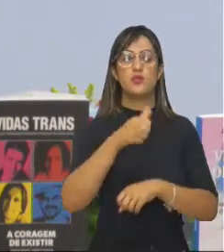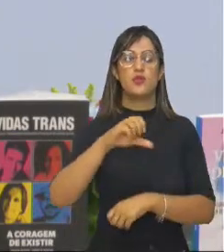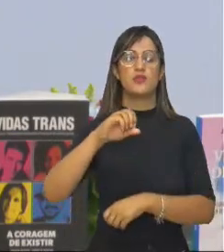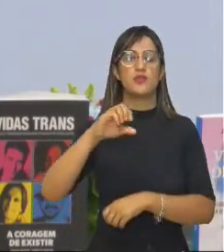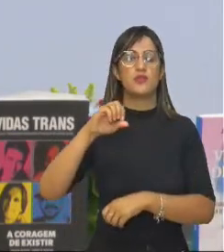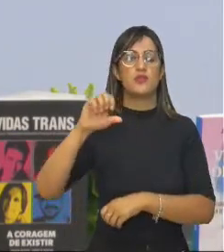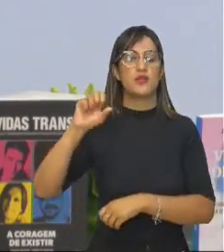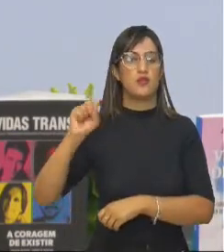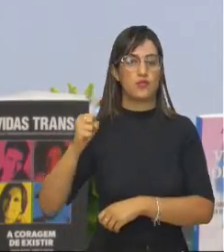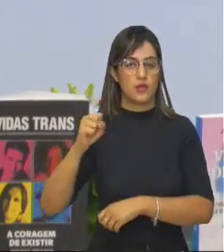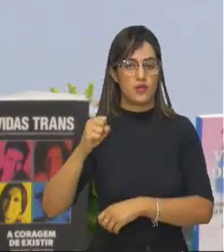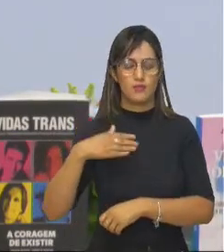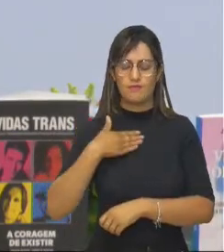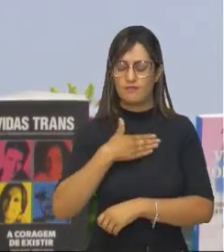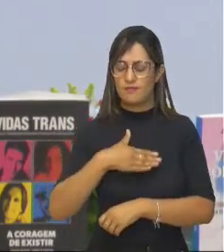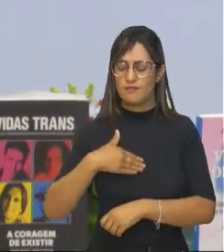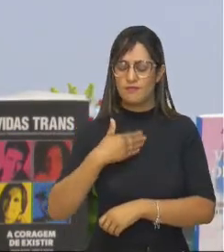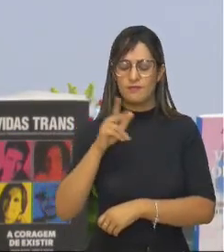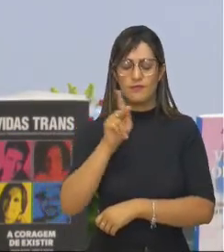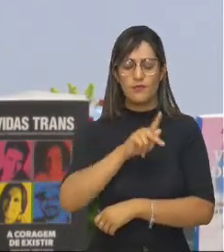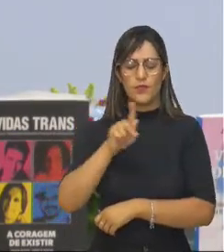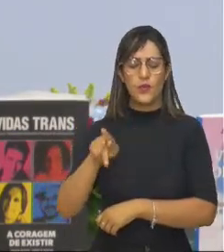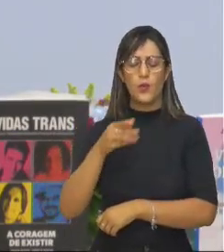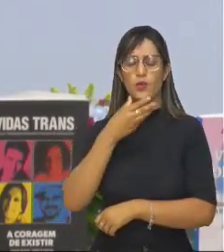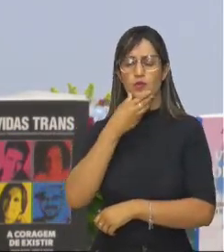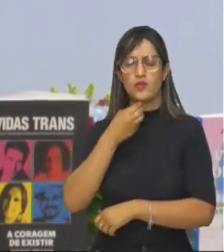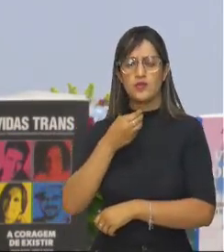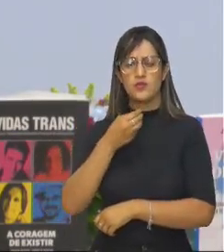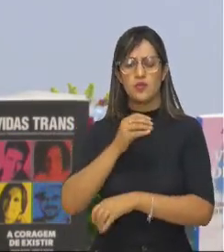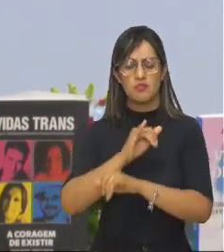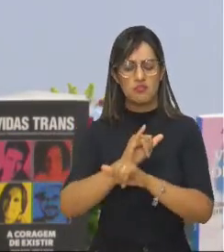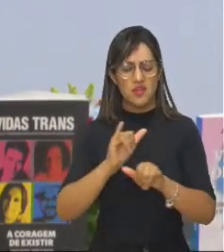1998, o querido professor, muito querido, ele falou que